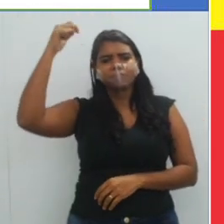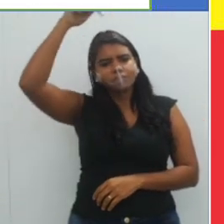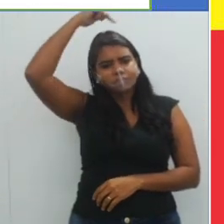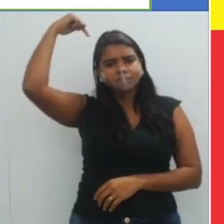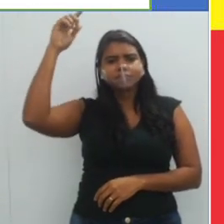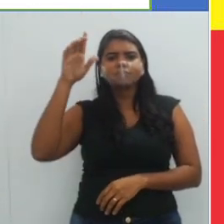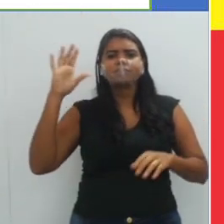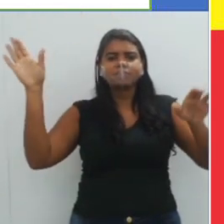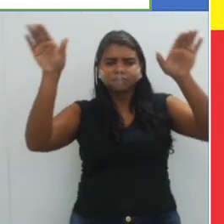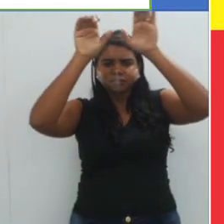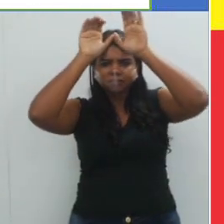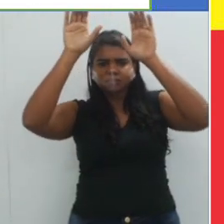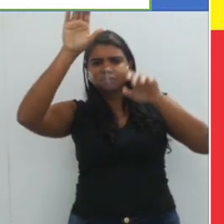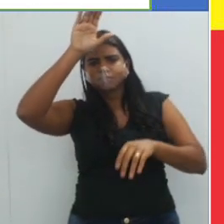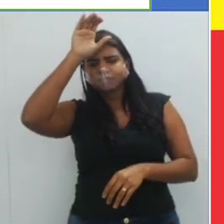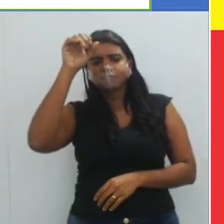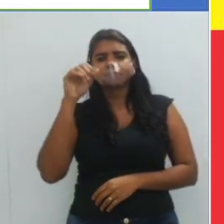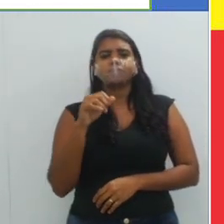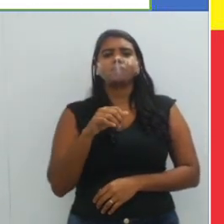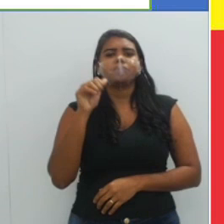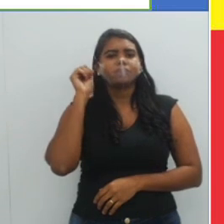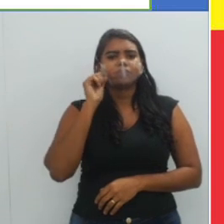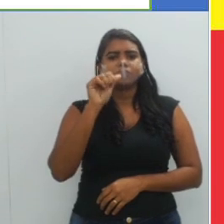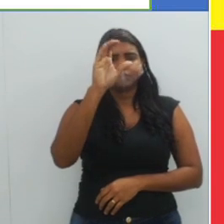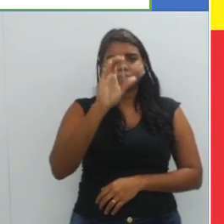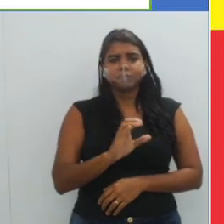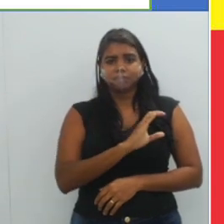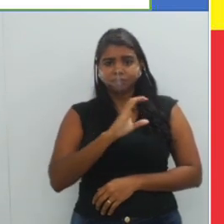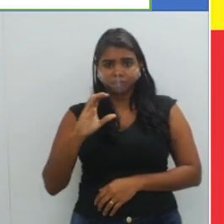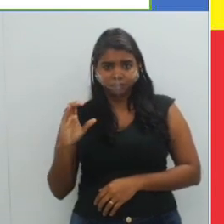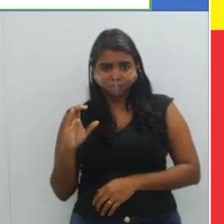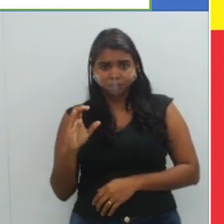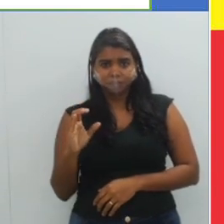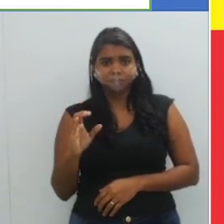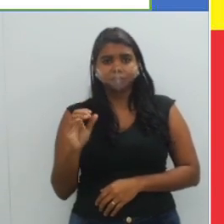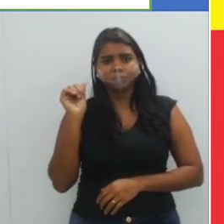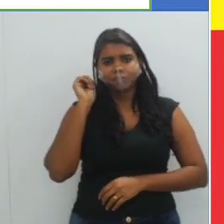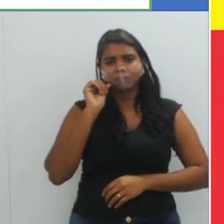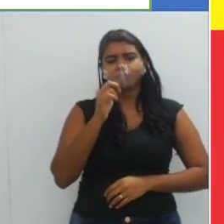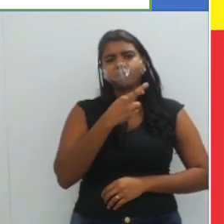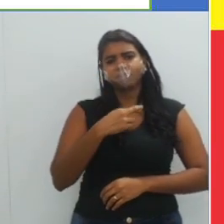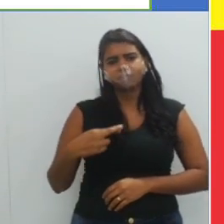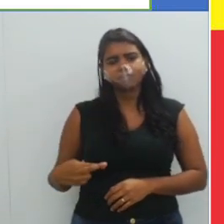Santo. Vejam só, um membro católico, certo? Um membro interno